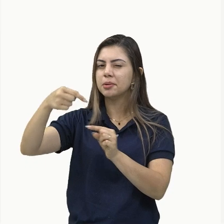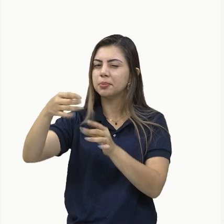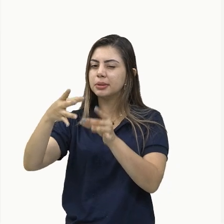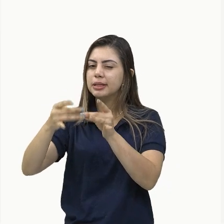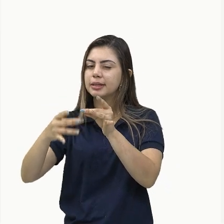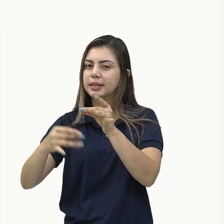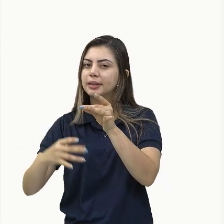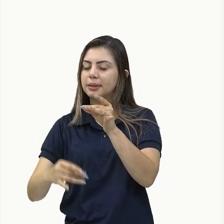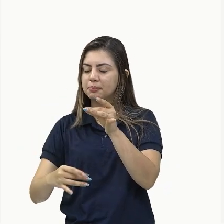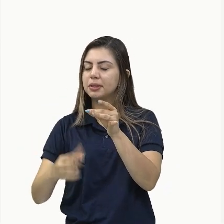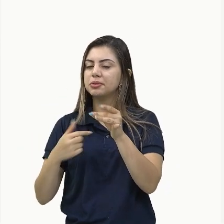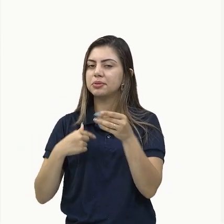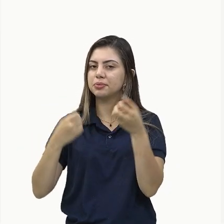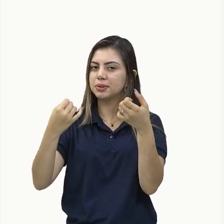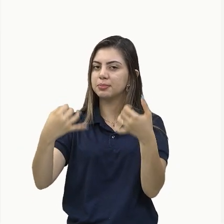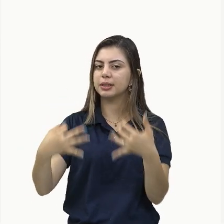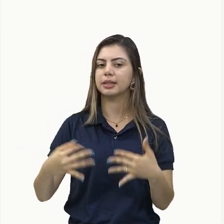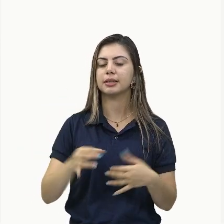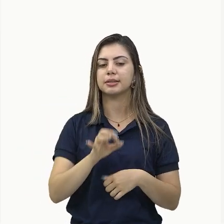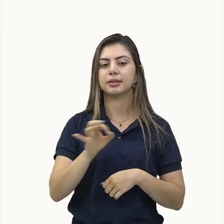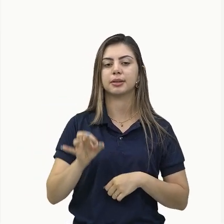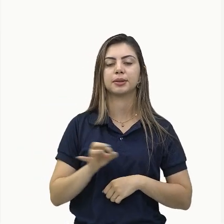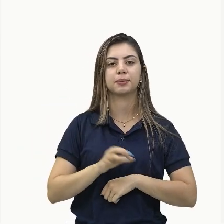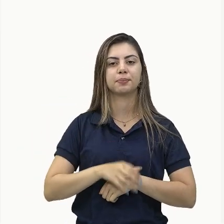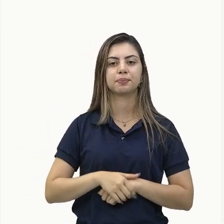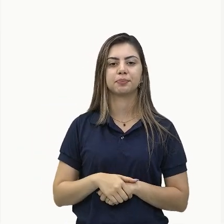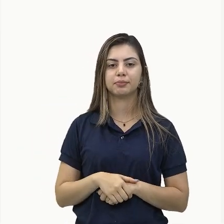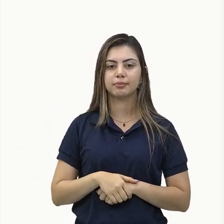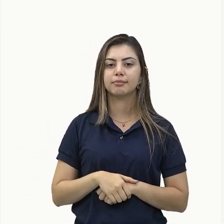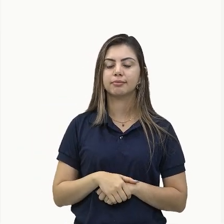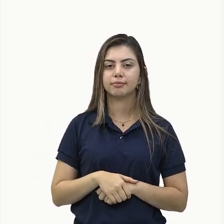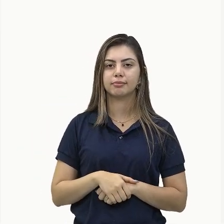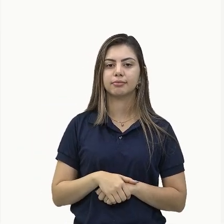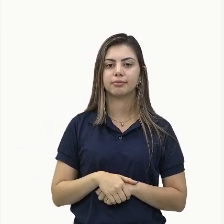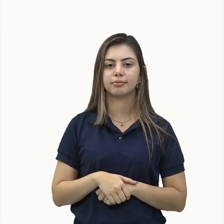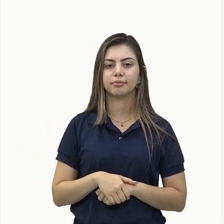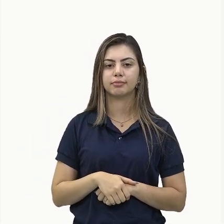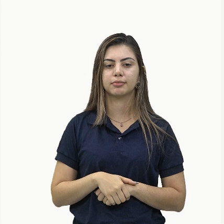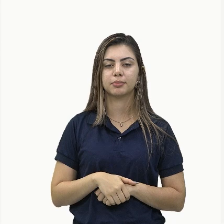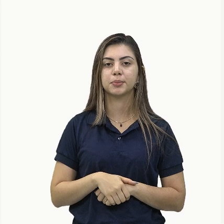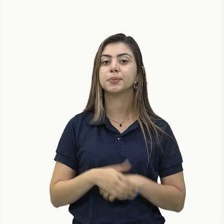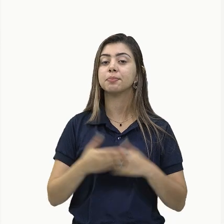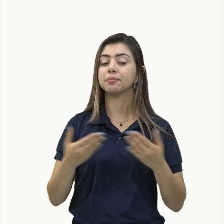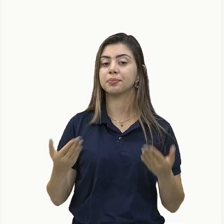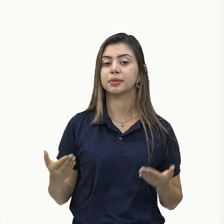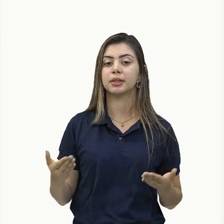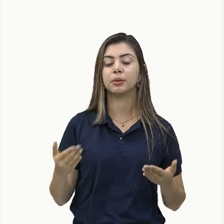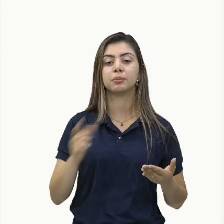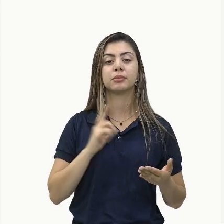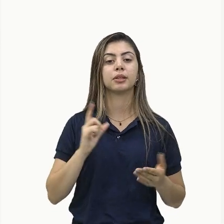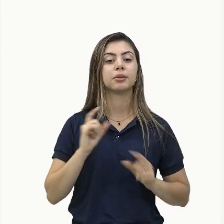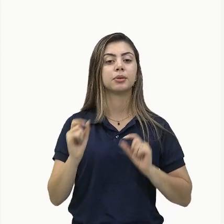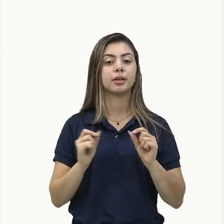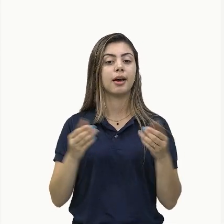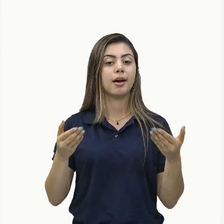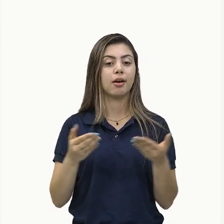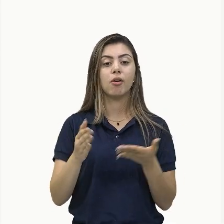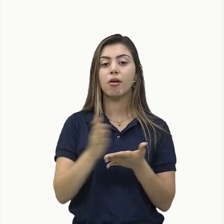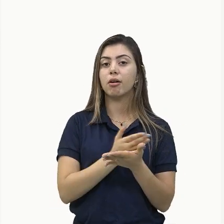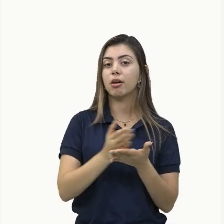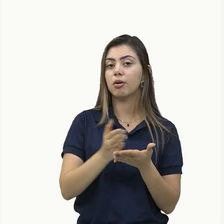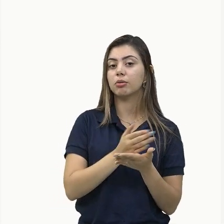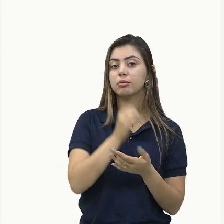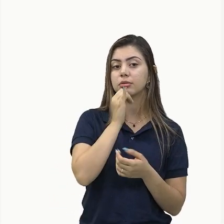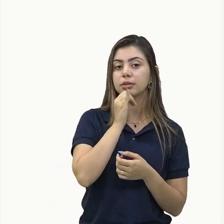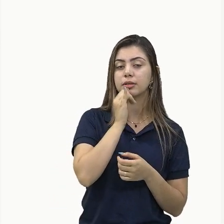essa energia elétrica transformando exclusivamente em calor. Aí nós temos aqui esses exemplos dos